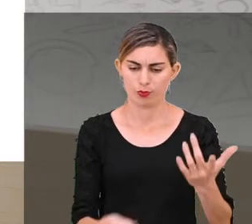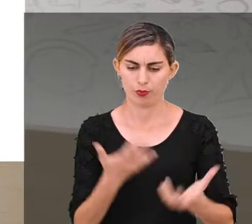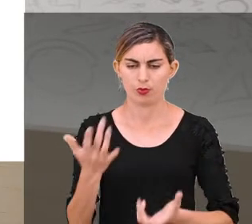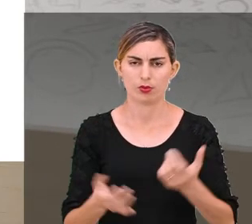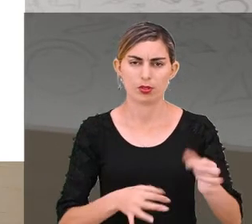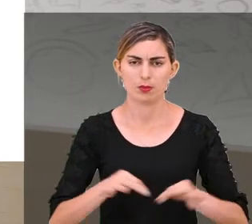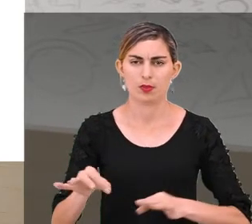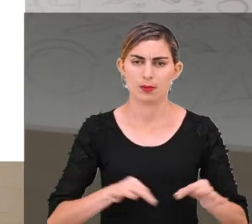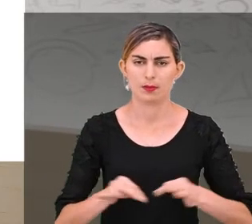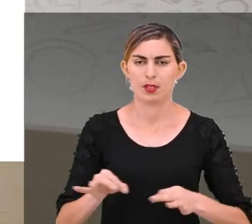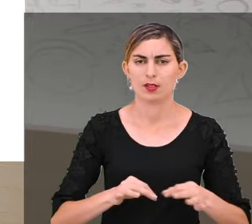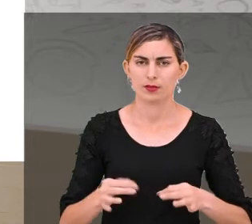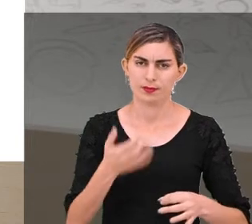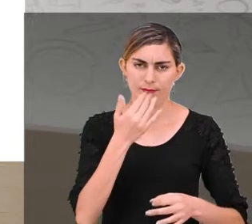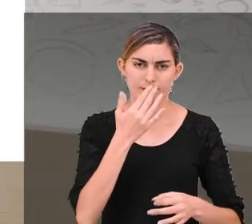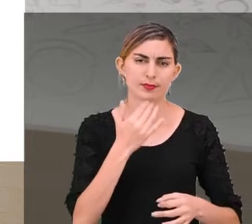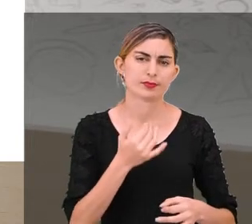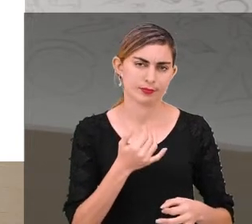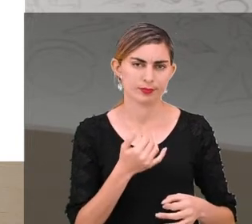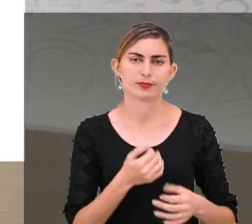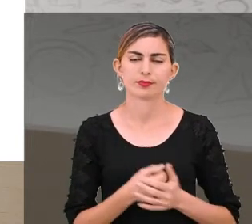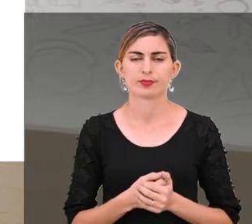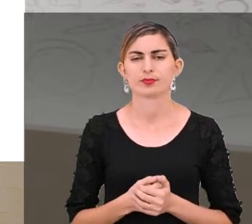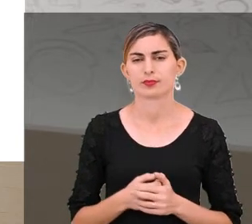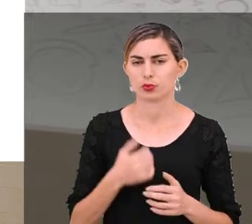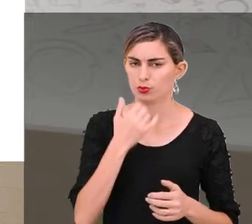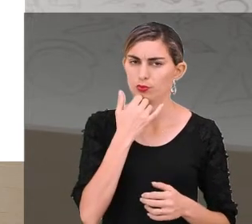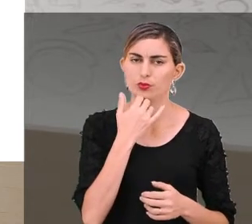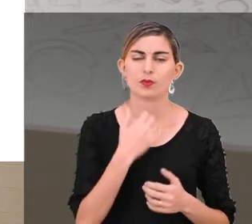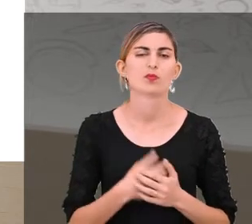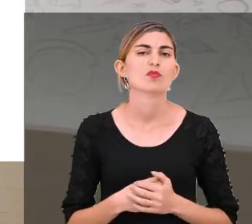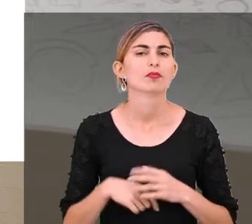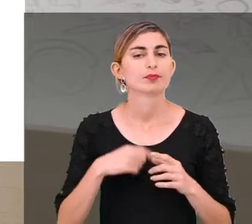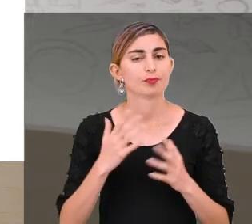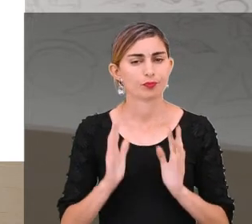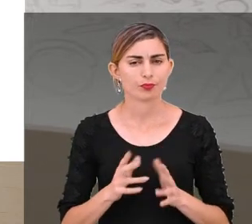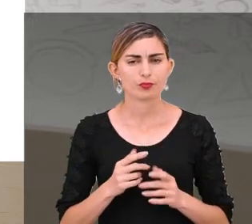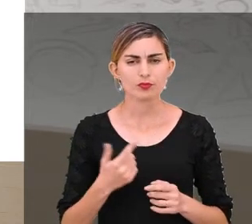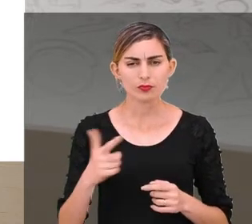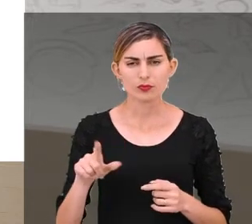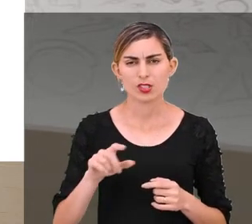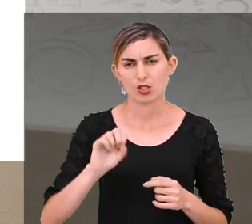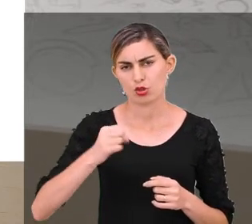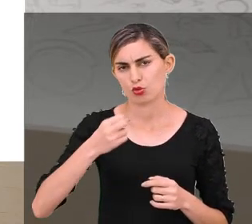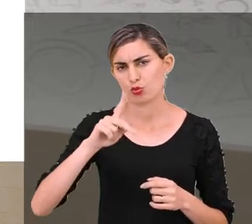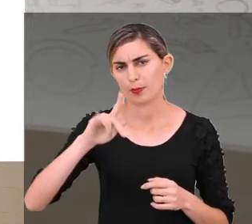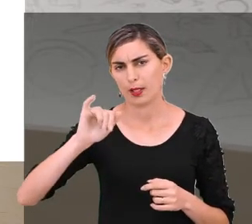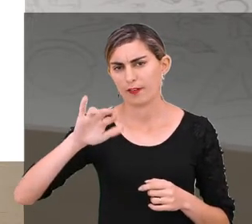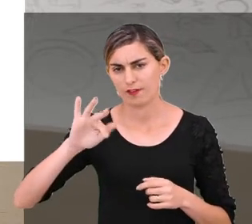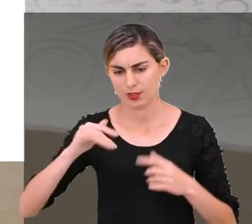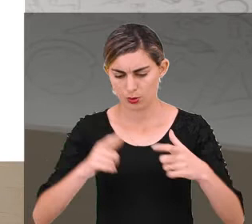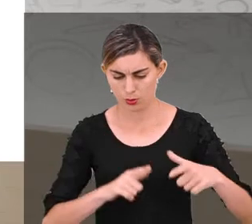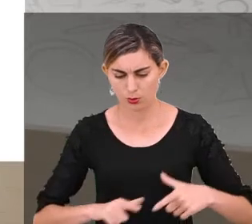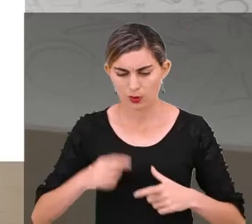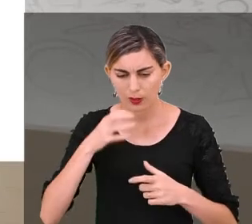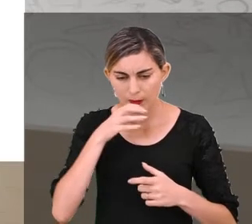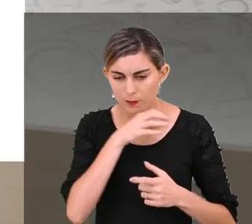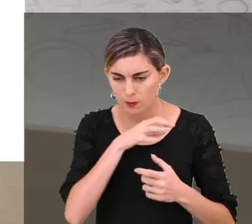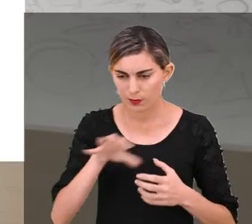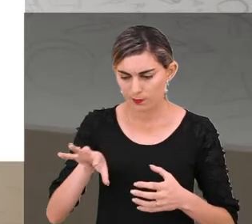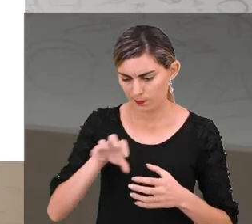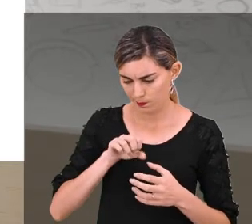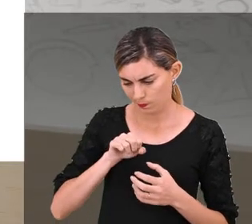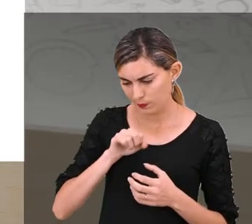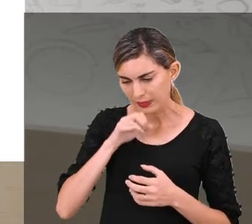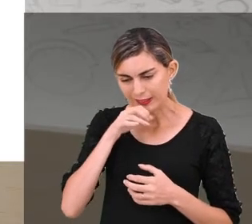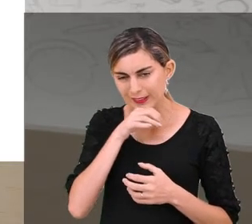fogão durante o preparo de alimentos. Já com relação às superfícies quentes, esse